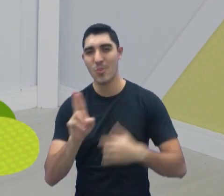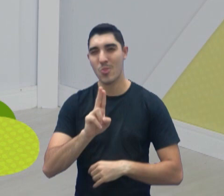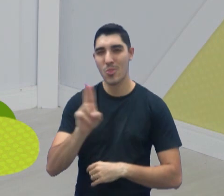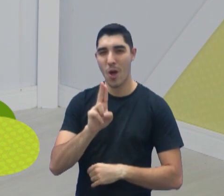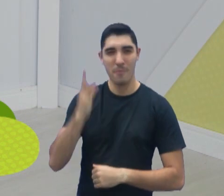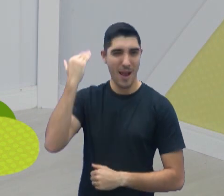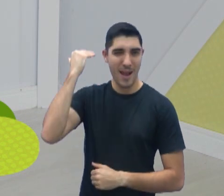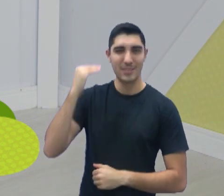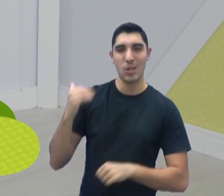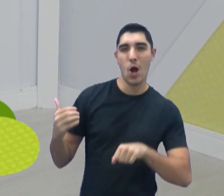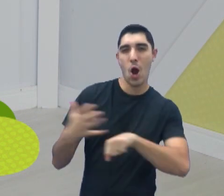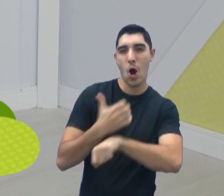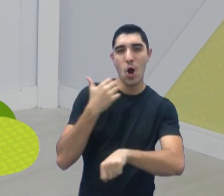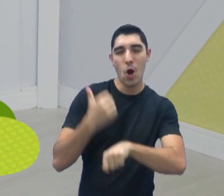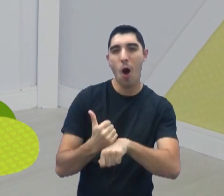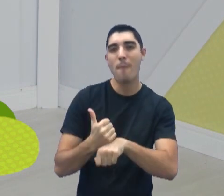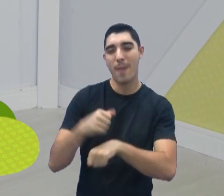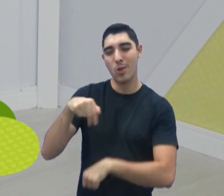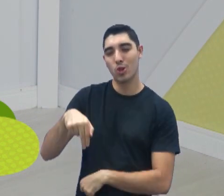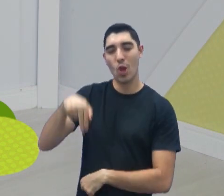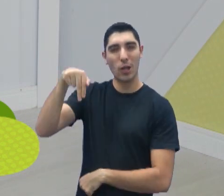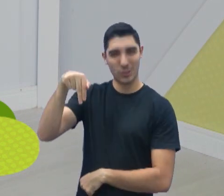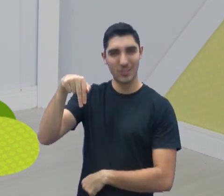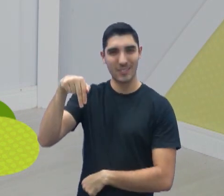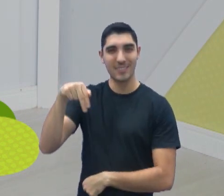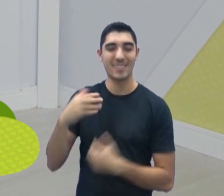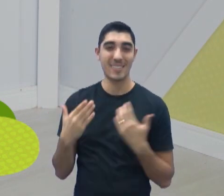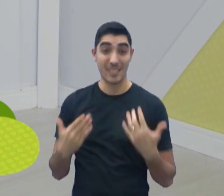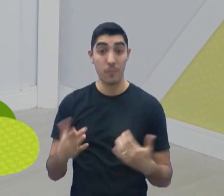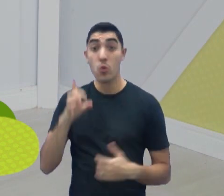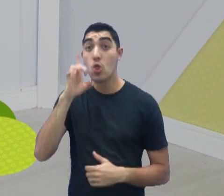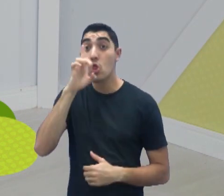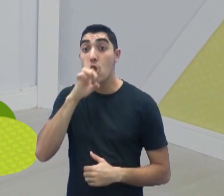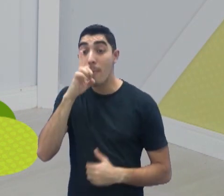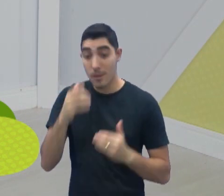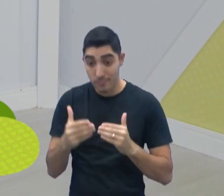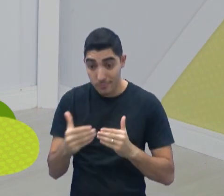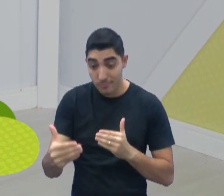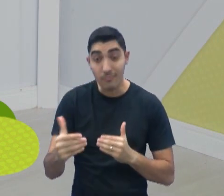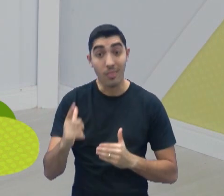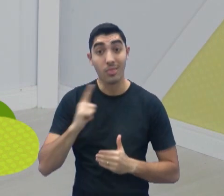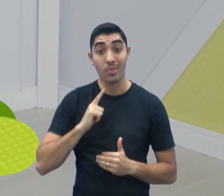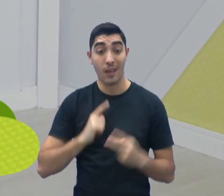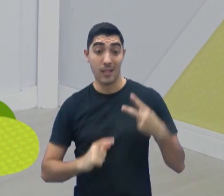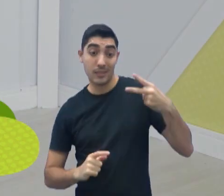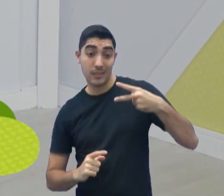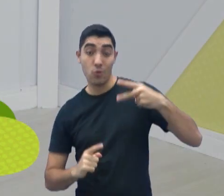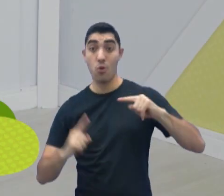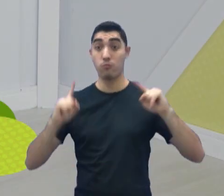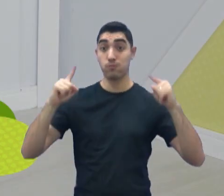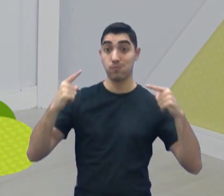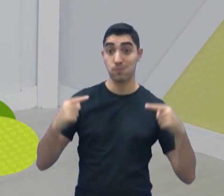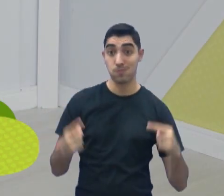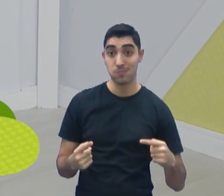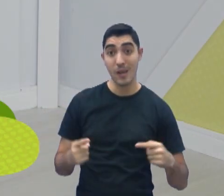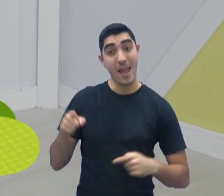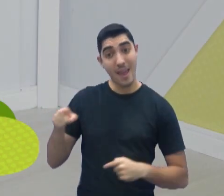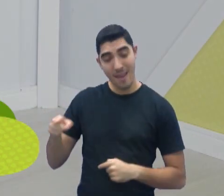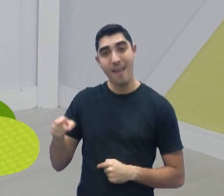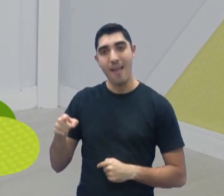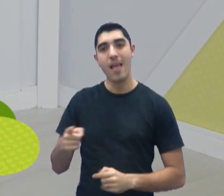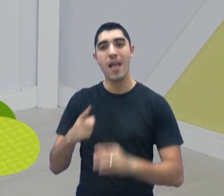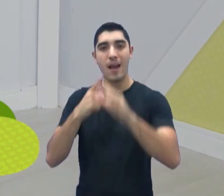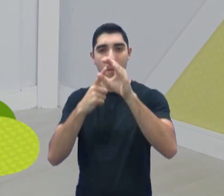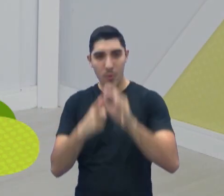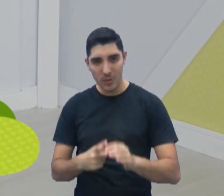Futebol Amador aqui de São José dos Campos. Neste domingo acontece a segunda rodada da fase de classificação da 3ª